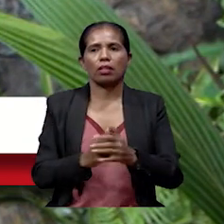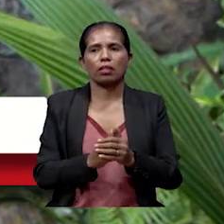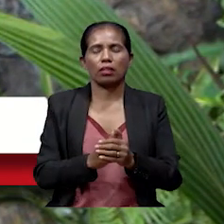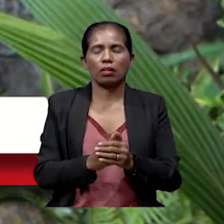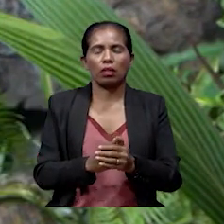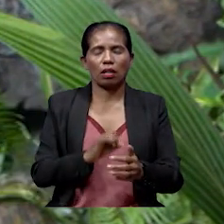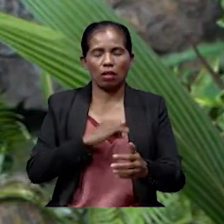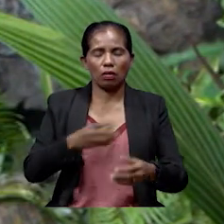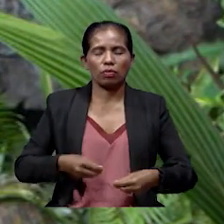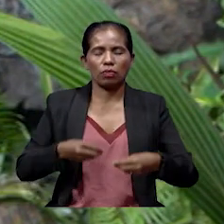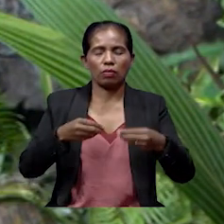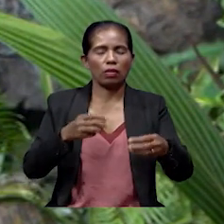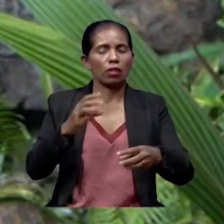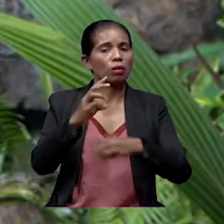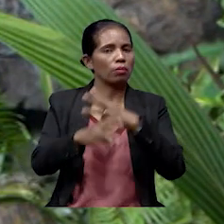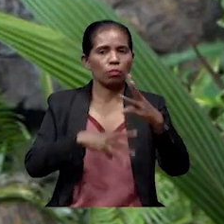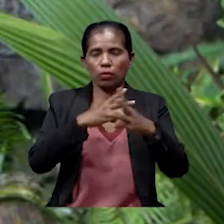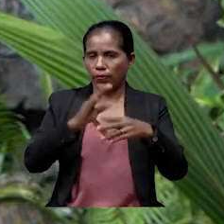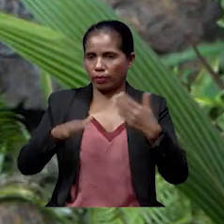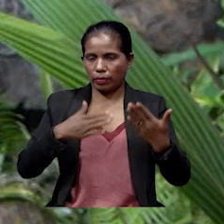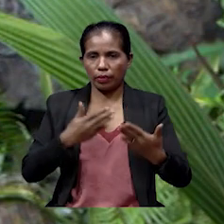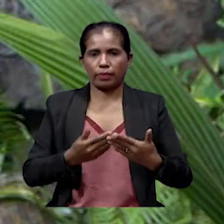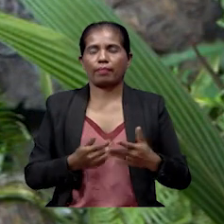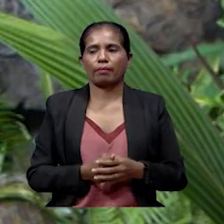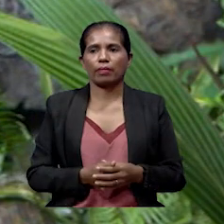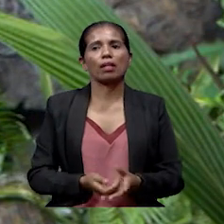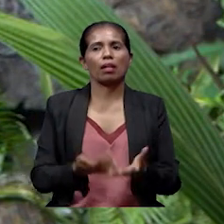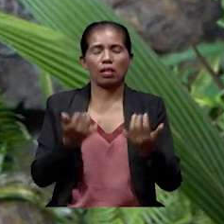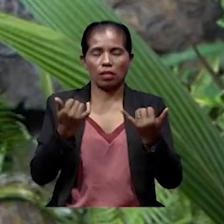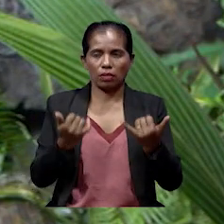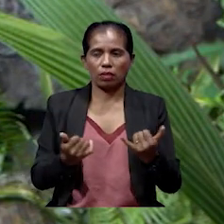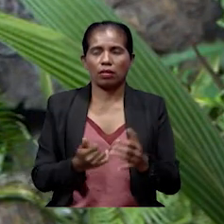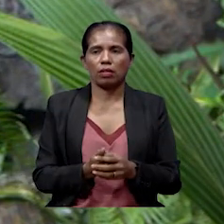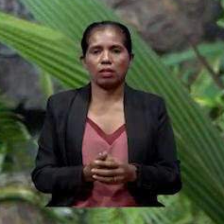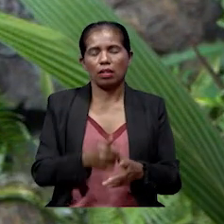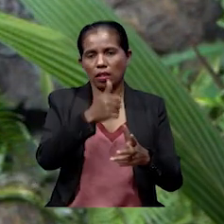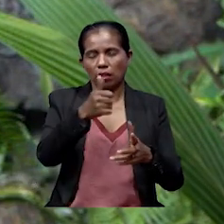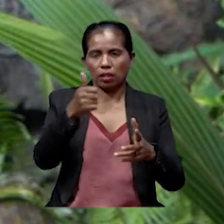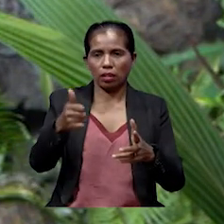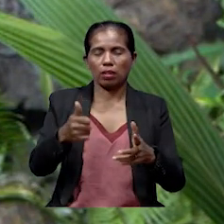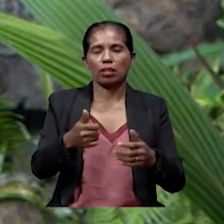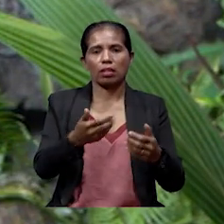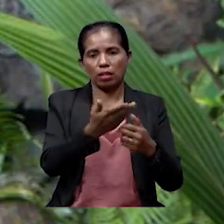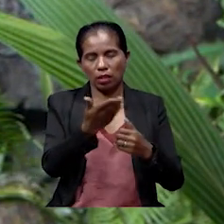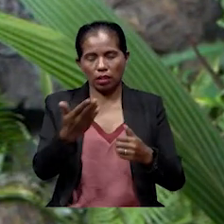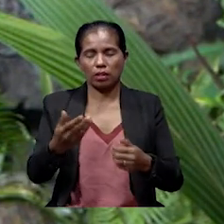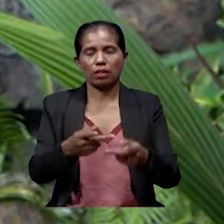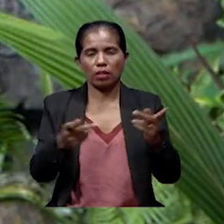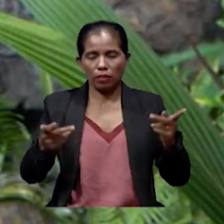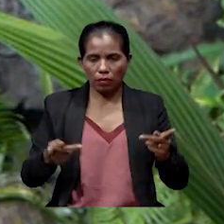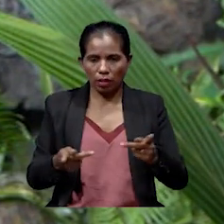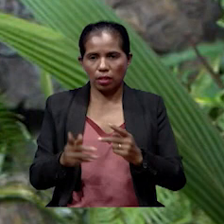Asia, Ásia, mundo tamak. Nebe horas nerão iridak e a nia fati, nia